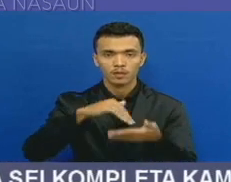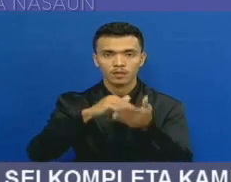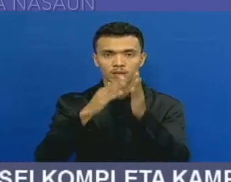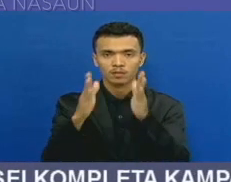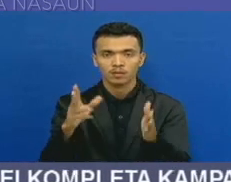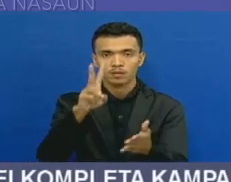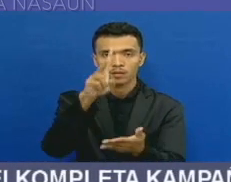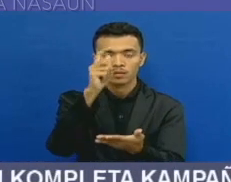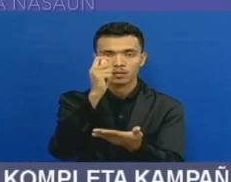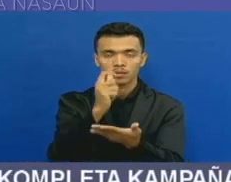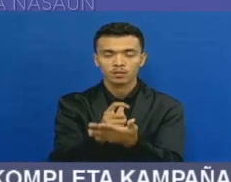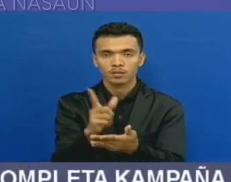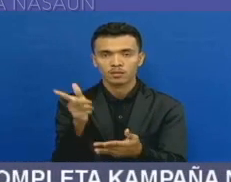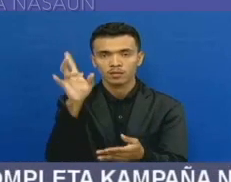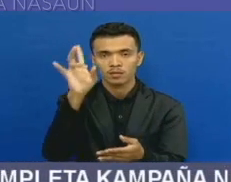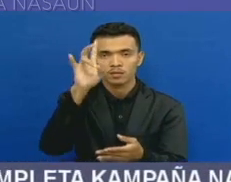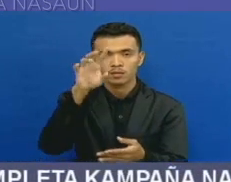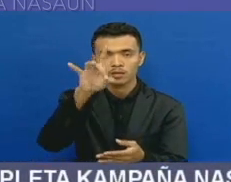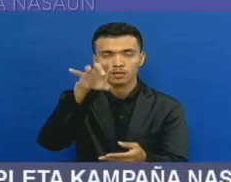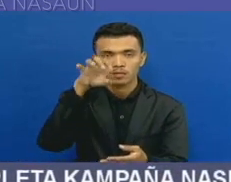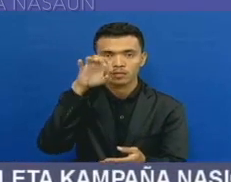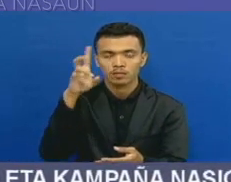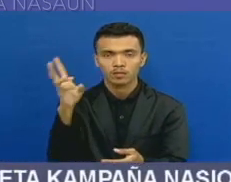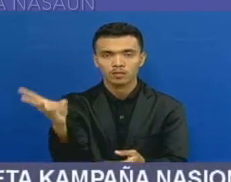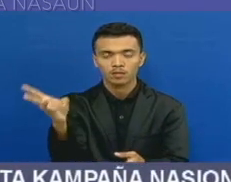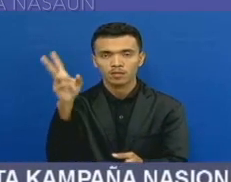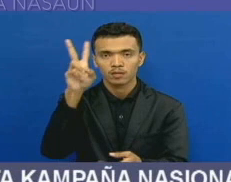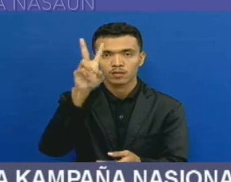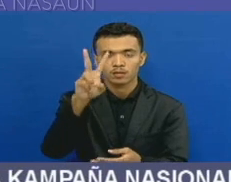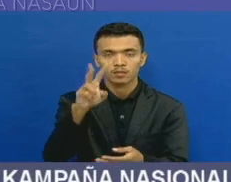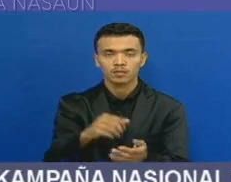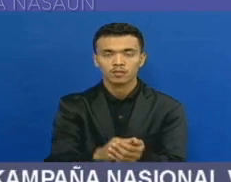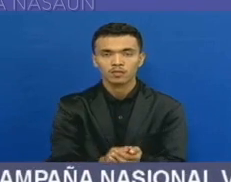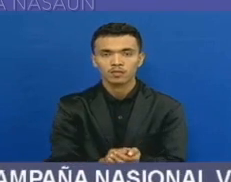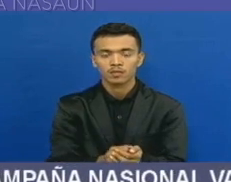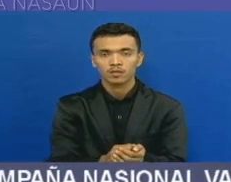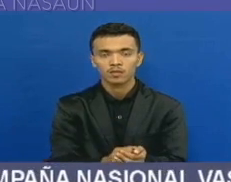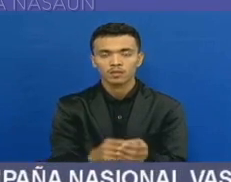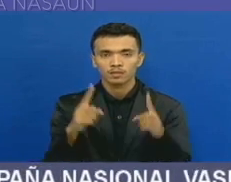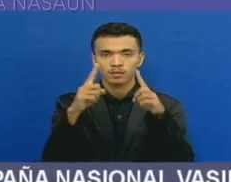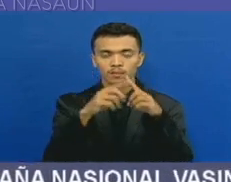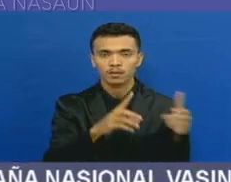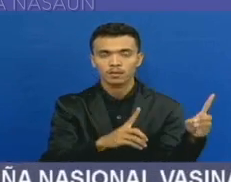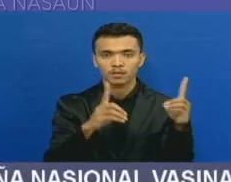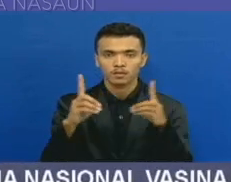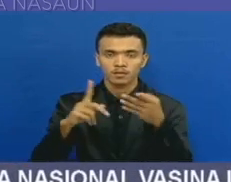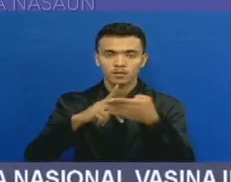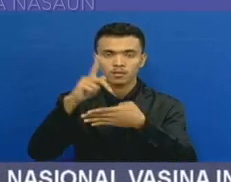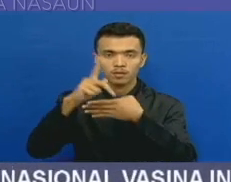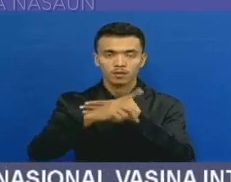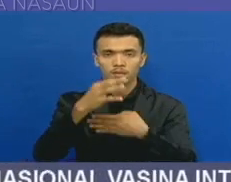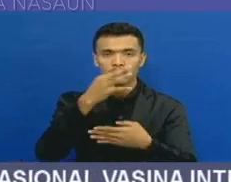alunos rihundrua nulo resing nen auto shualu nen nulo resindrua. Sei beneficia da implementação programa